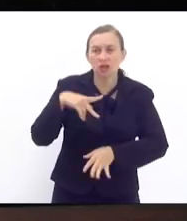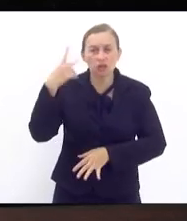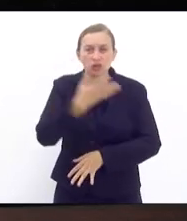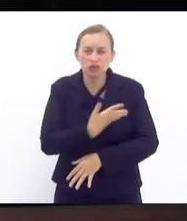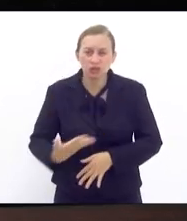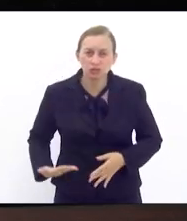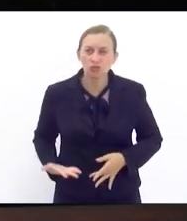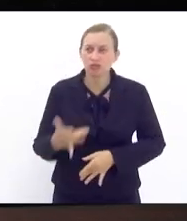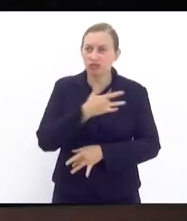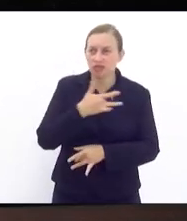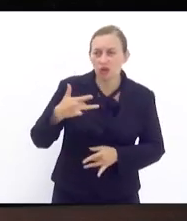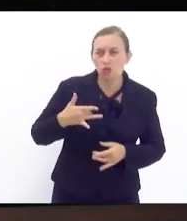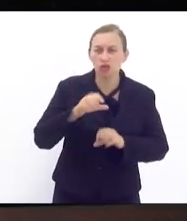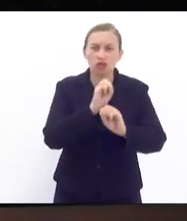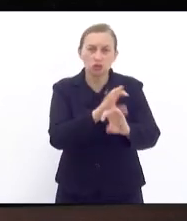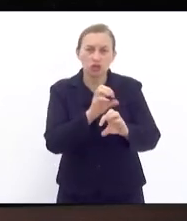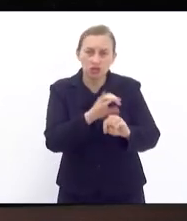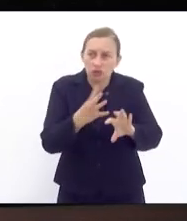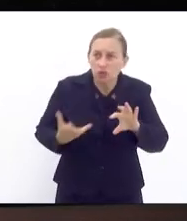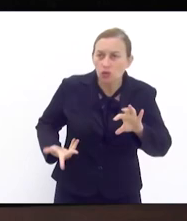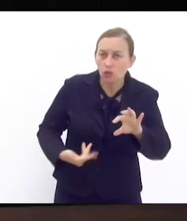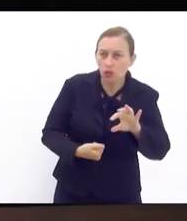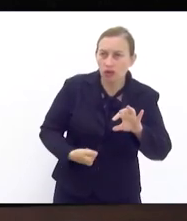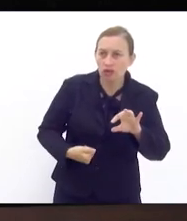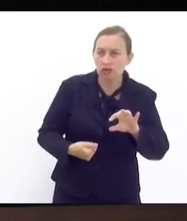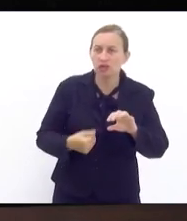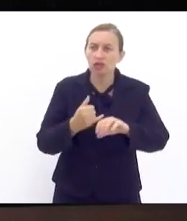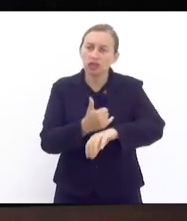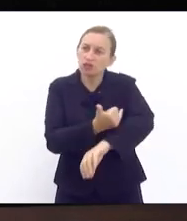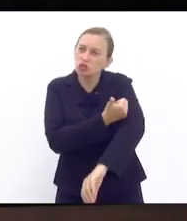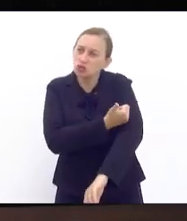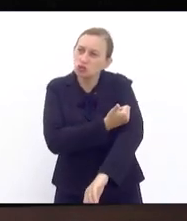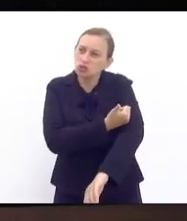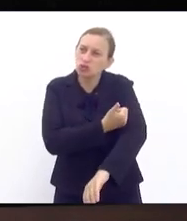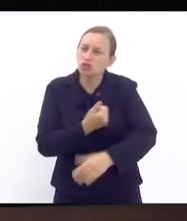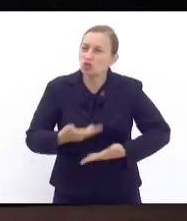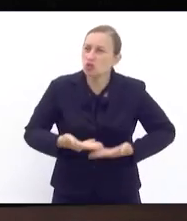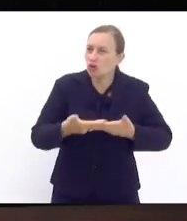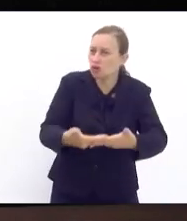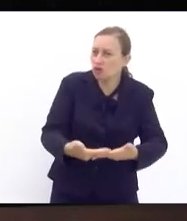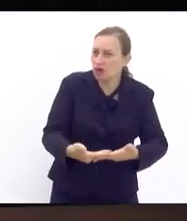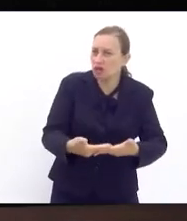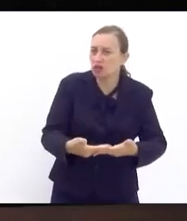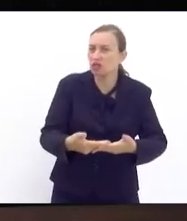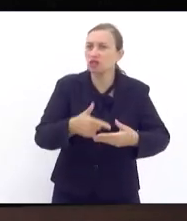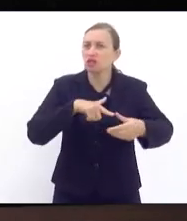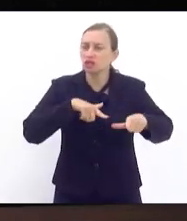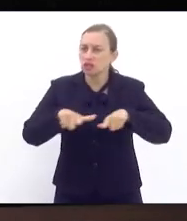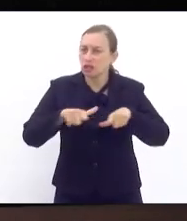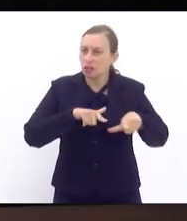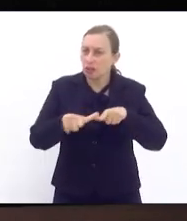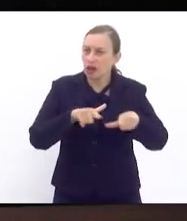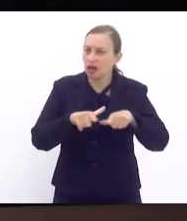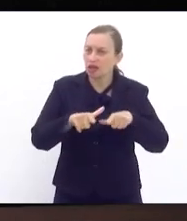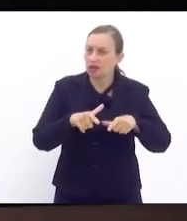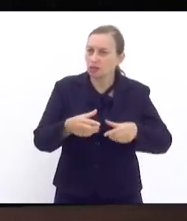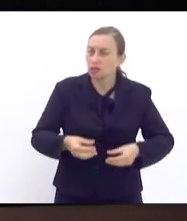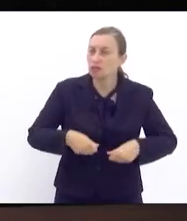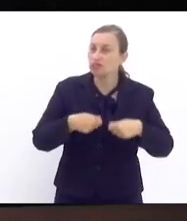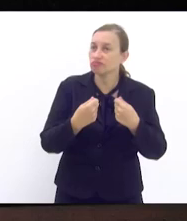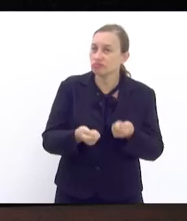de saúde e educação de qualidade, infraestrutura e oferta de postos de trabalho que possam lhes